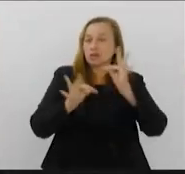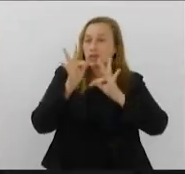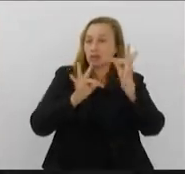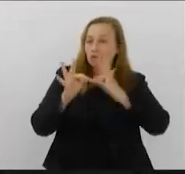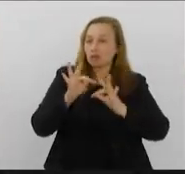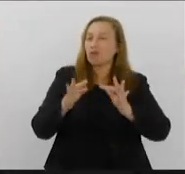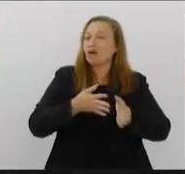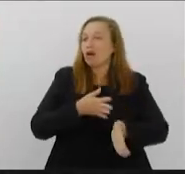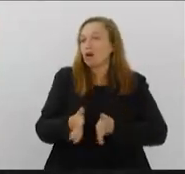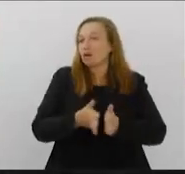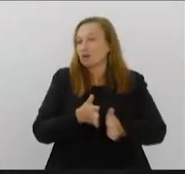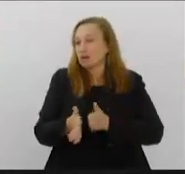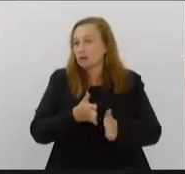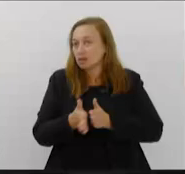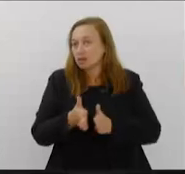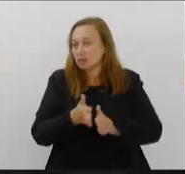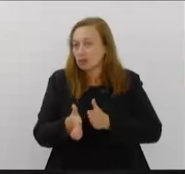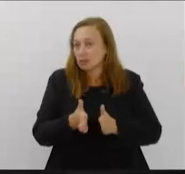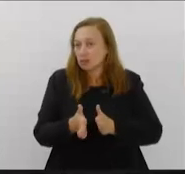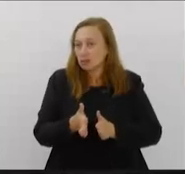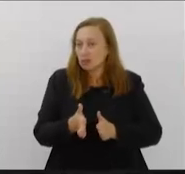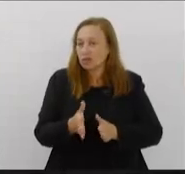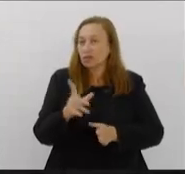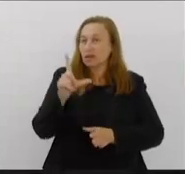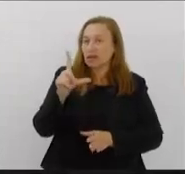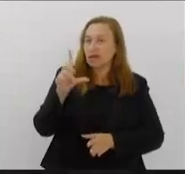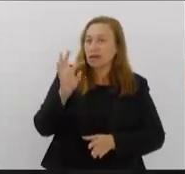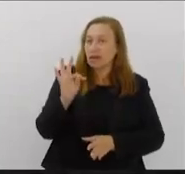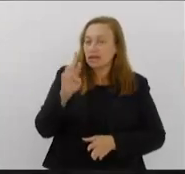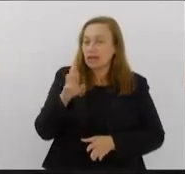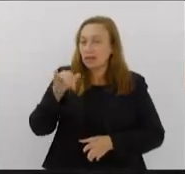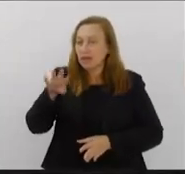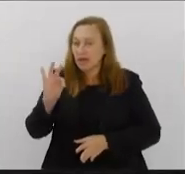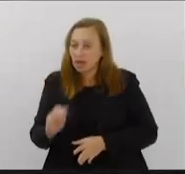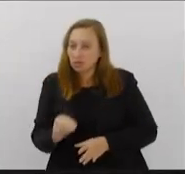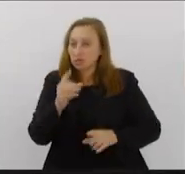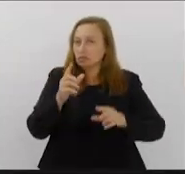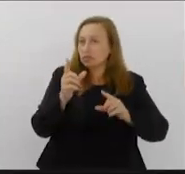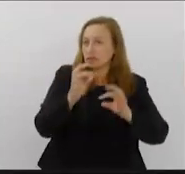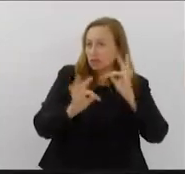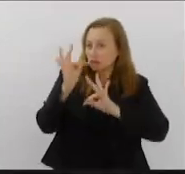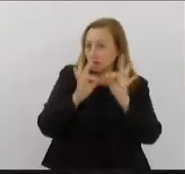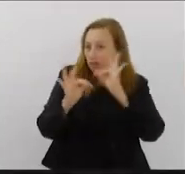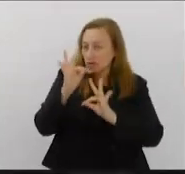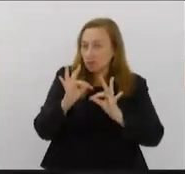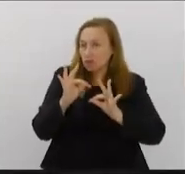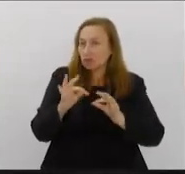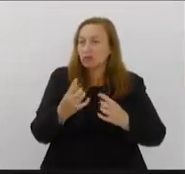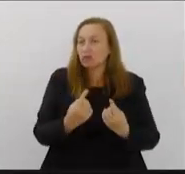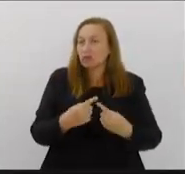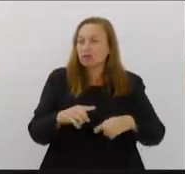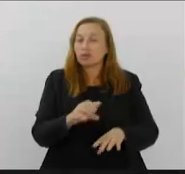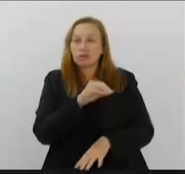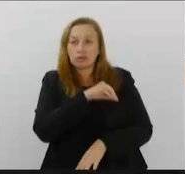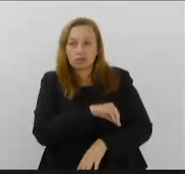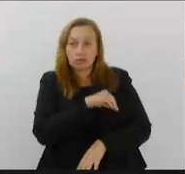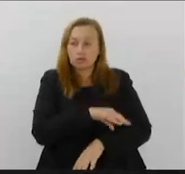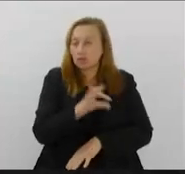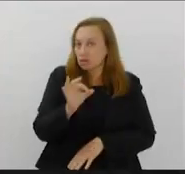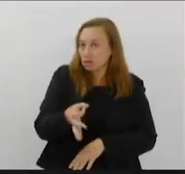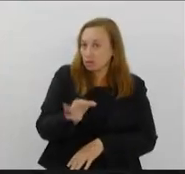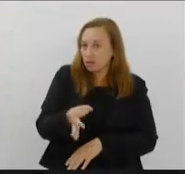do acesso ao letramento tecnológico necessário e no sentido do enfrentamento à concentração de renda necessário para